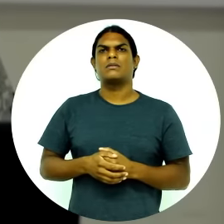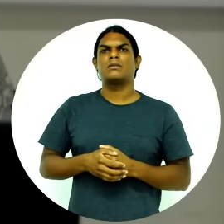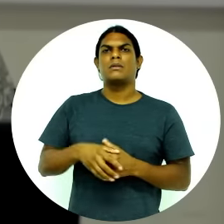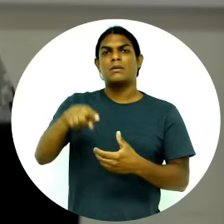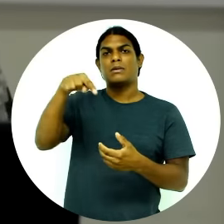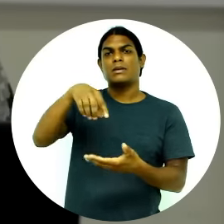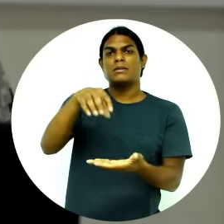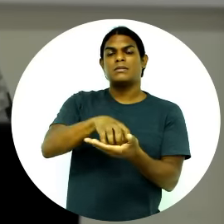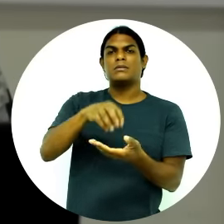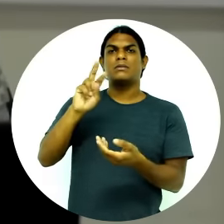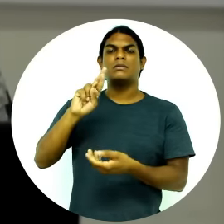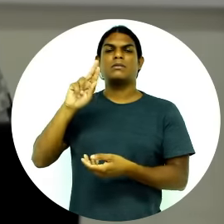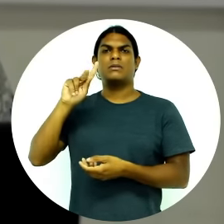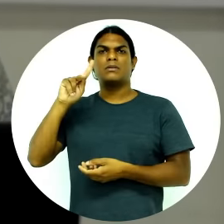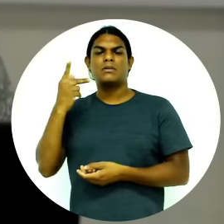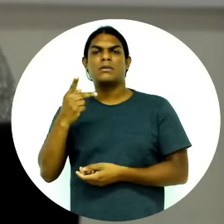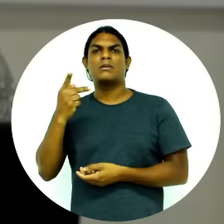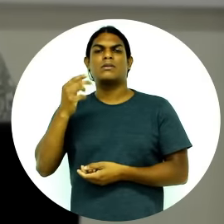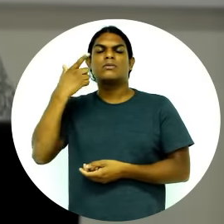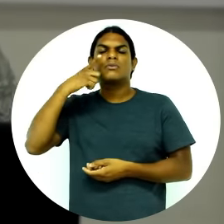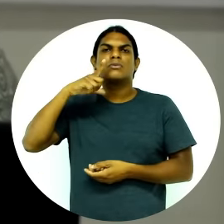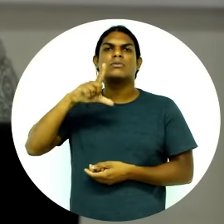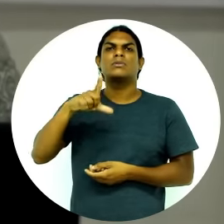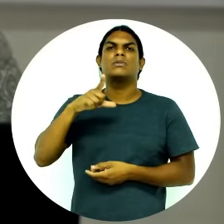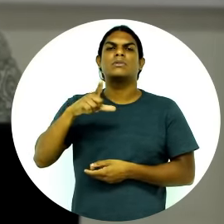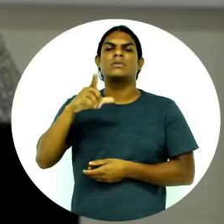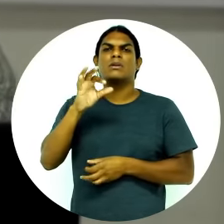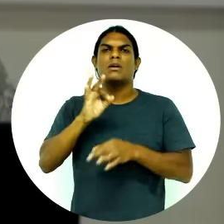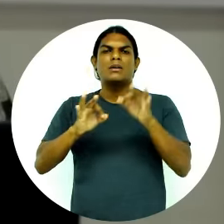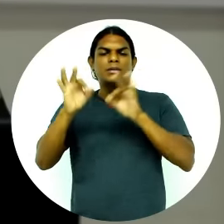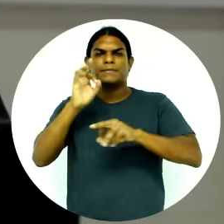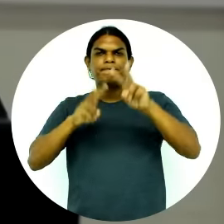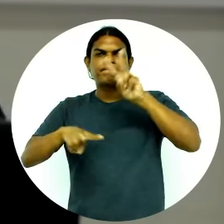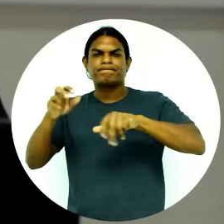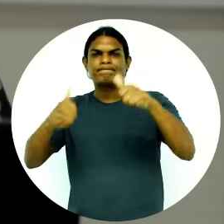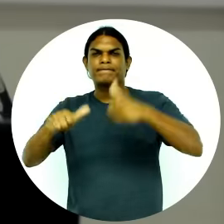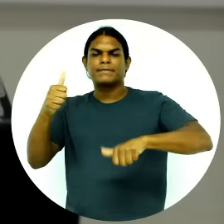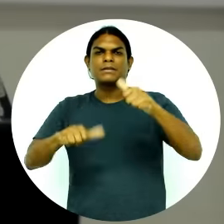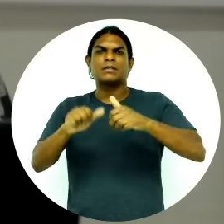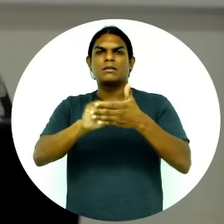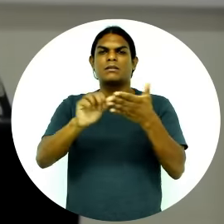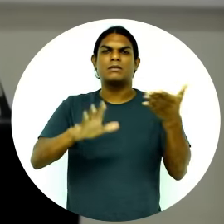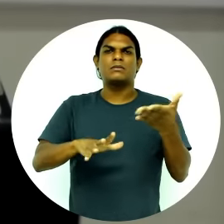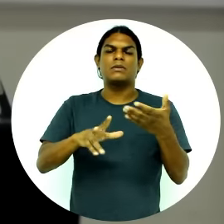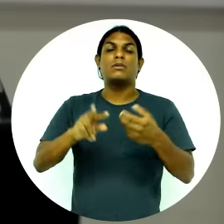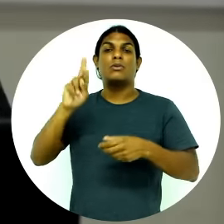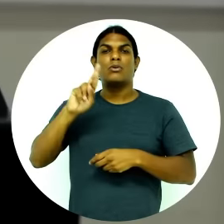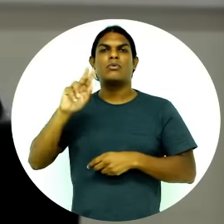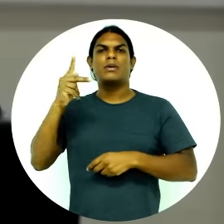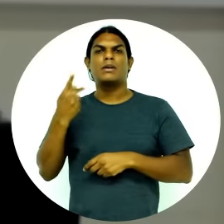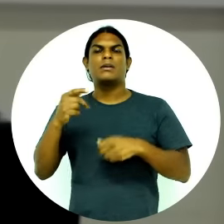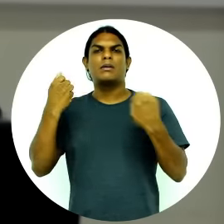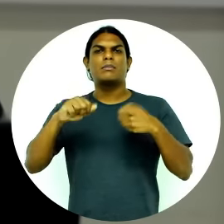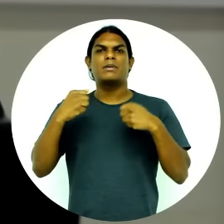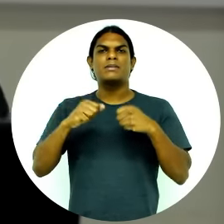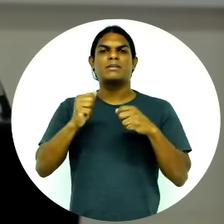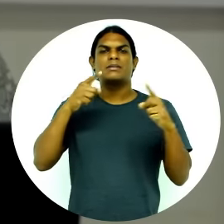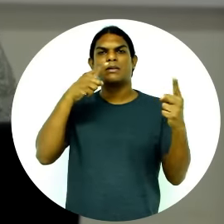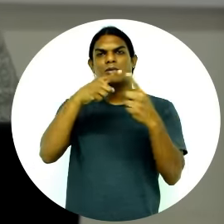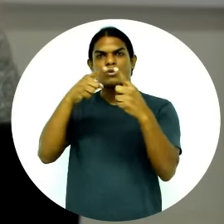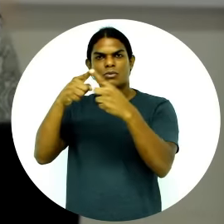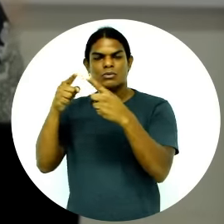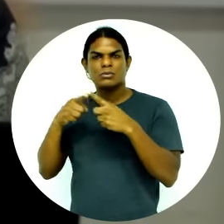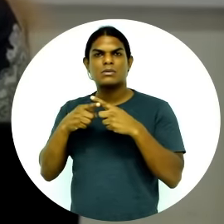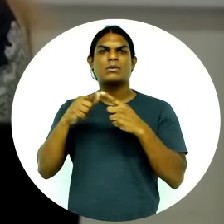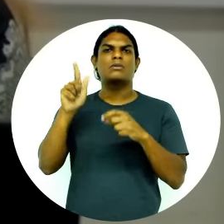pessoas. Mas necessariamente o recurso humano não trabalha diariamente com todas as pessoas da organização.